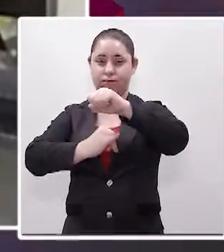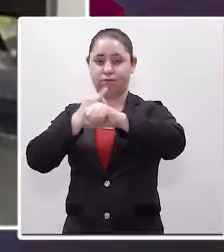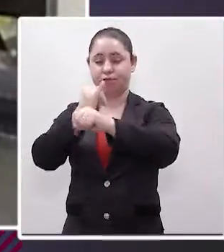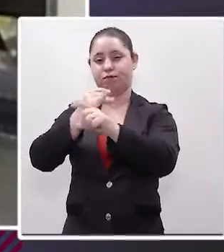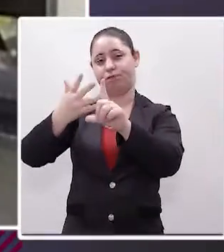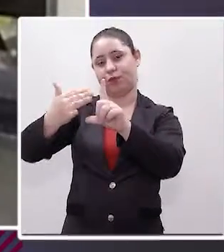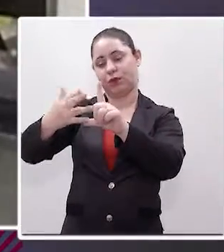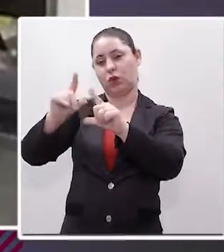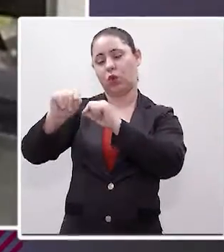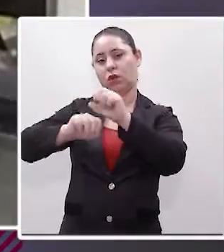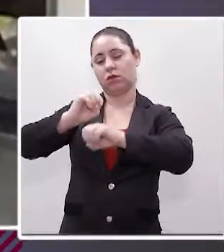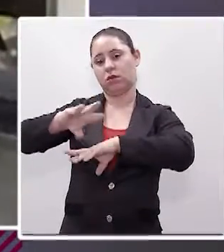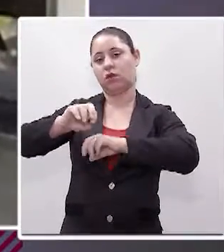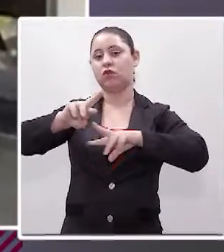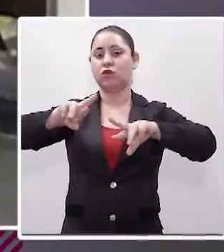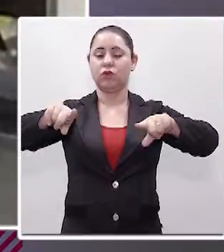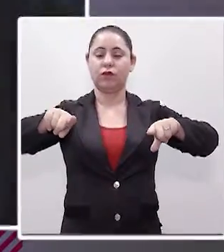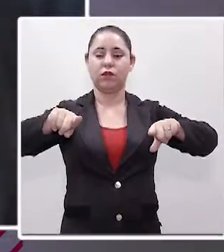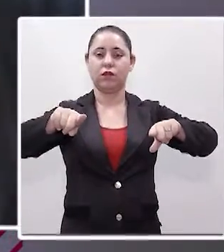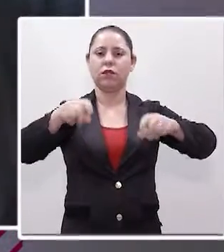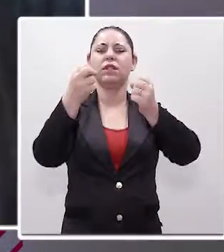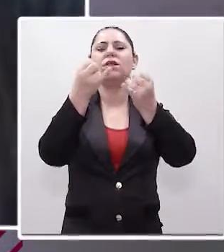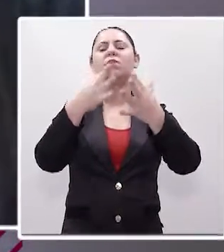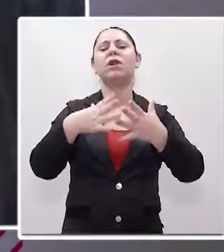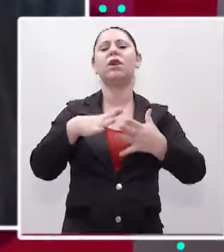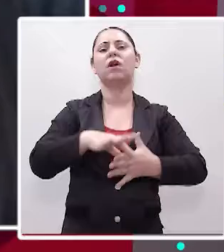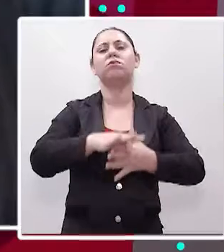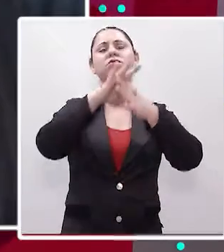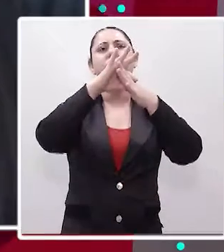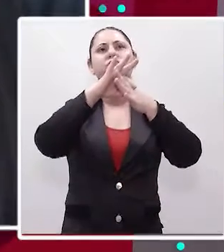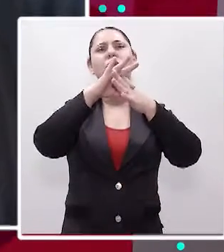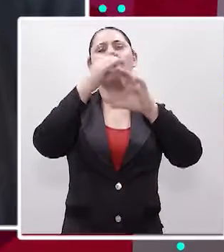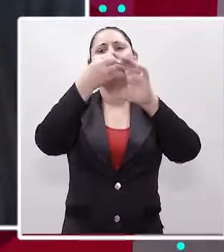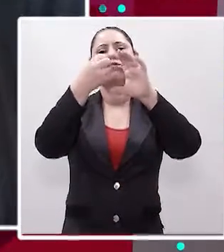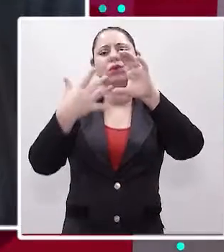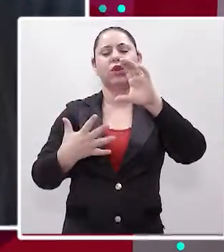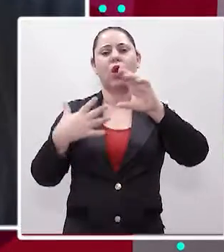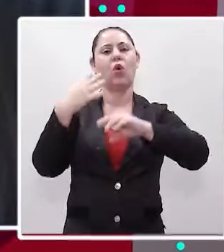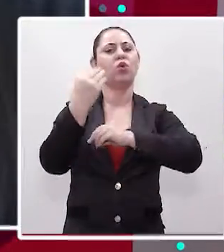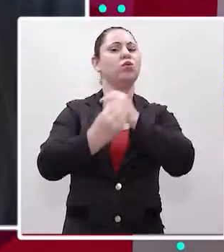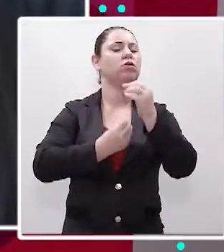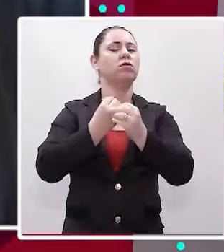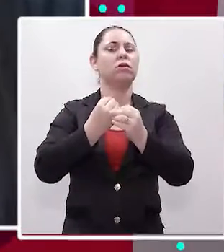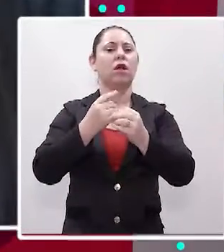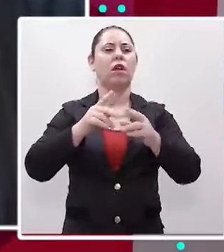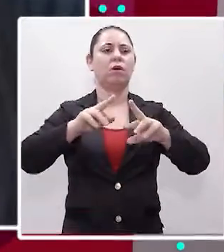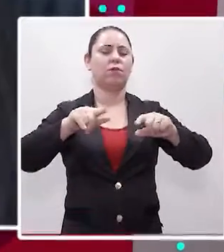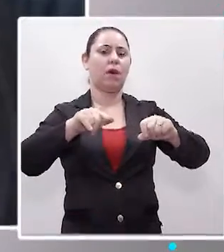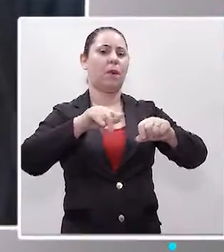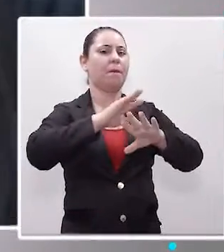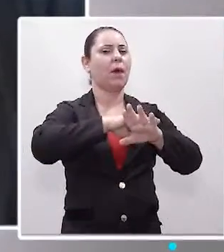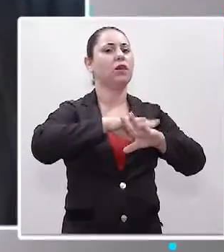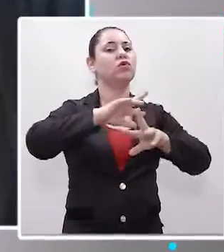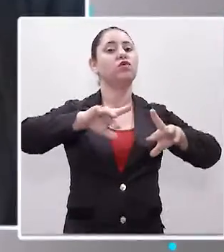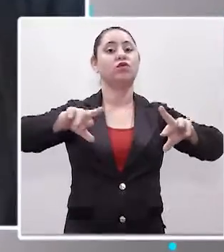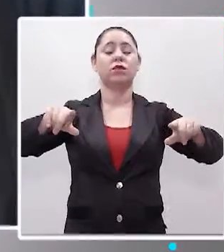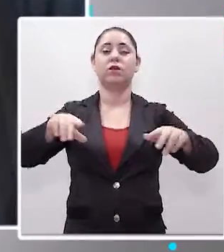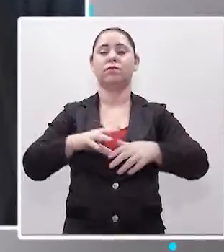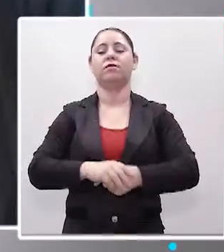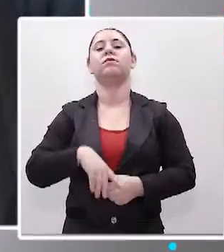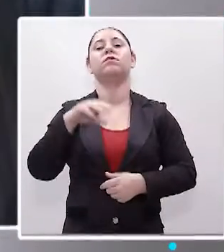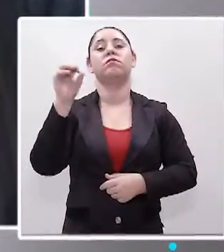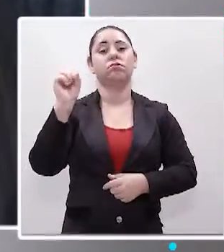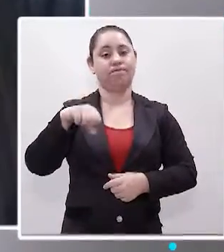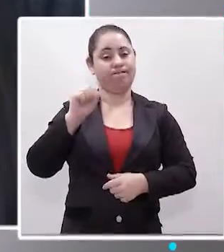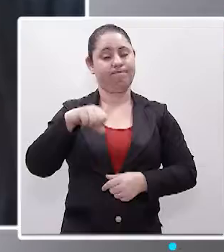ensino virtualizado, né? A senhora poderia pontuar para a gente mais uma vez as principais características de cada uma, né? Parece que o método de cada uma é